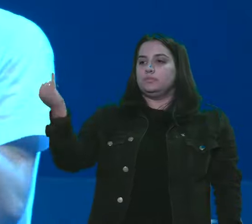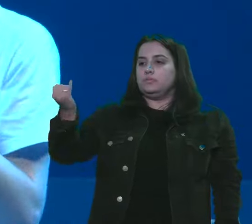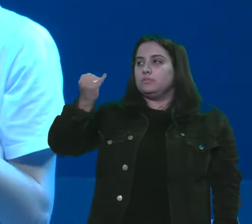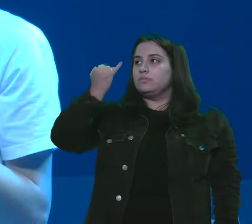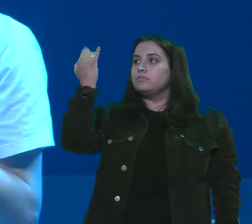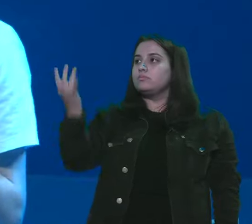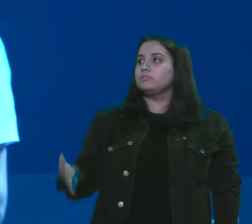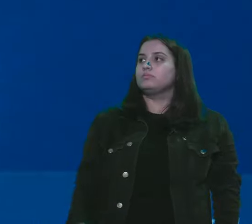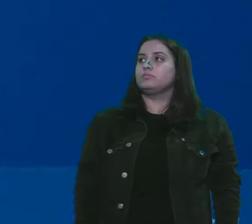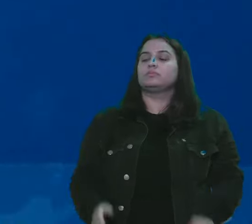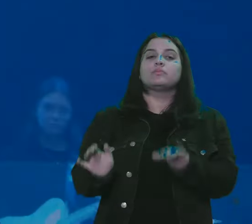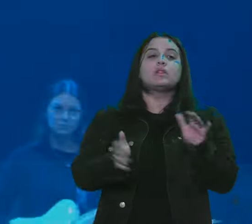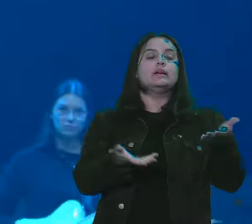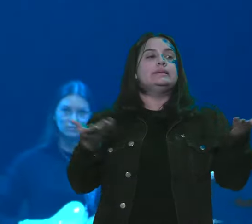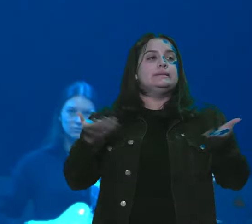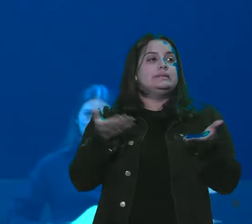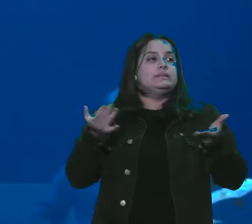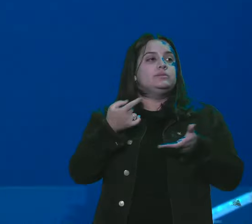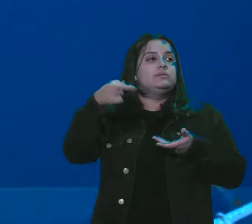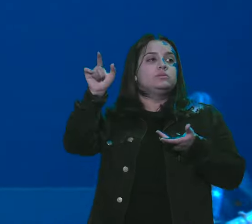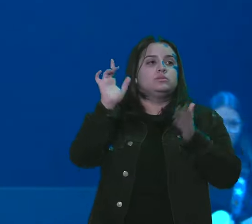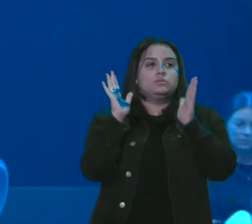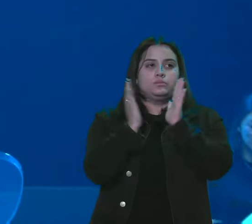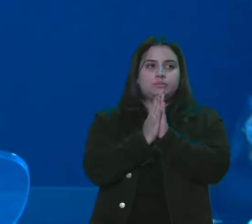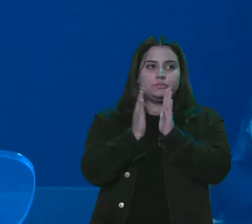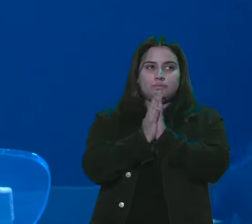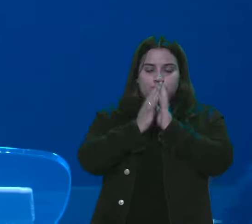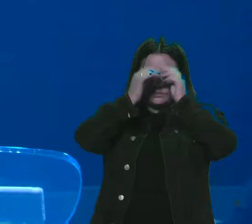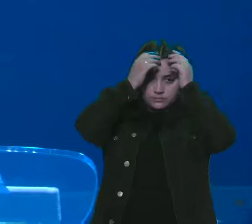Quero fazer uma última oração.